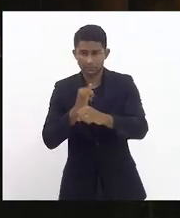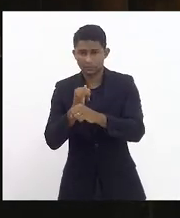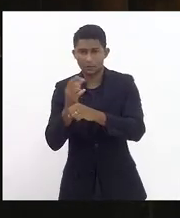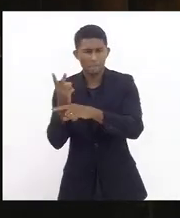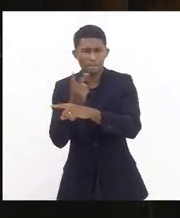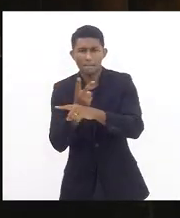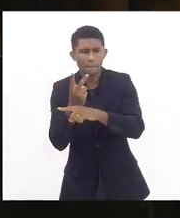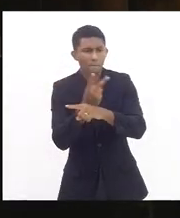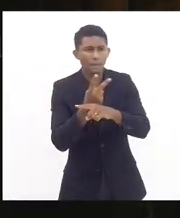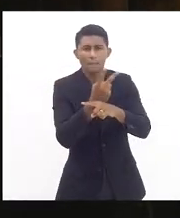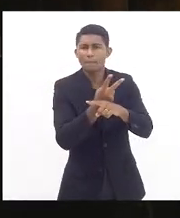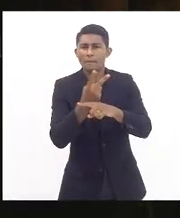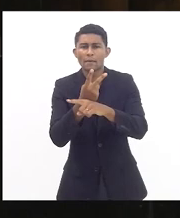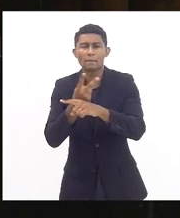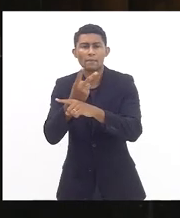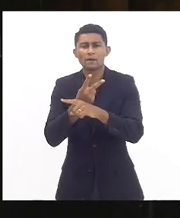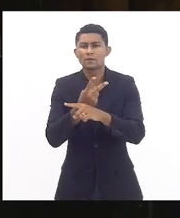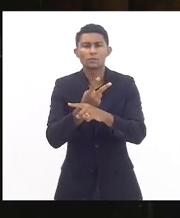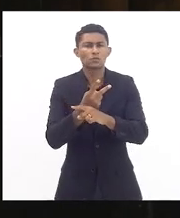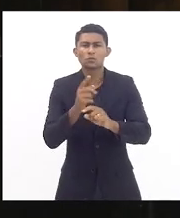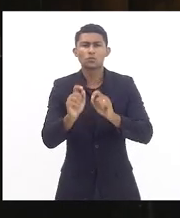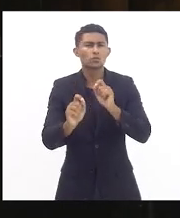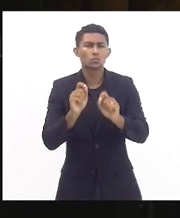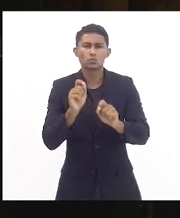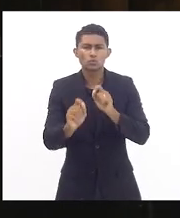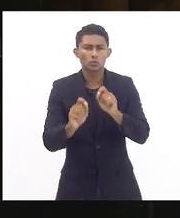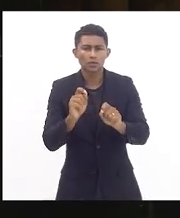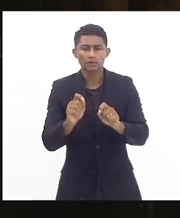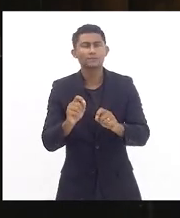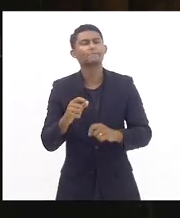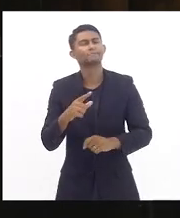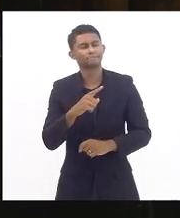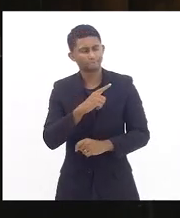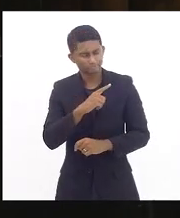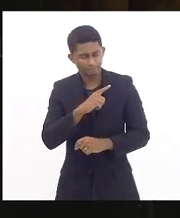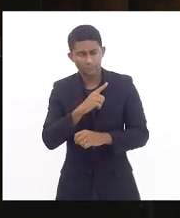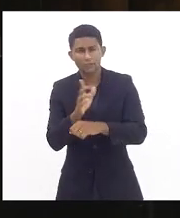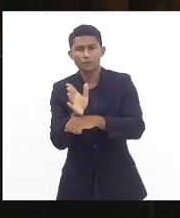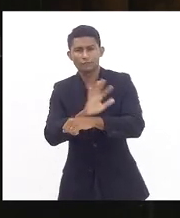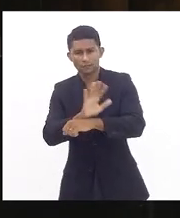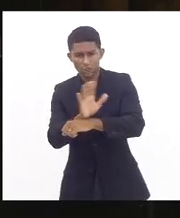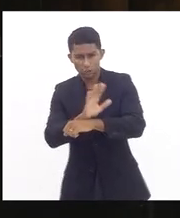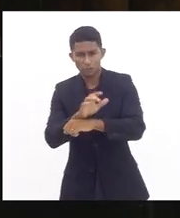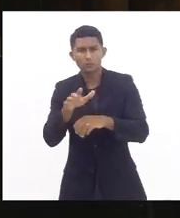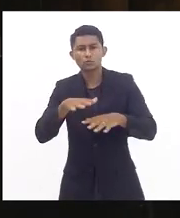o trailer de uma polêmica que se criou num filme